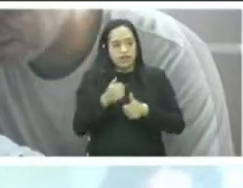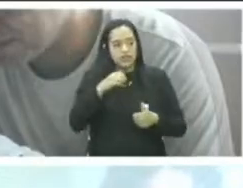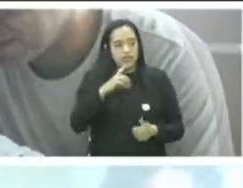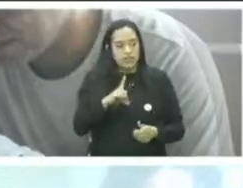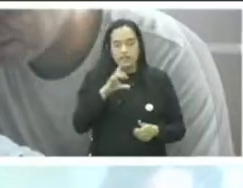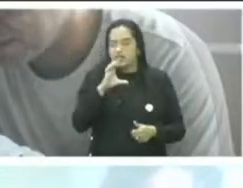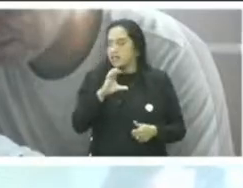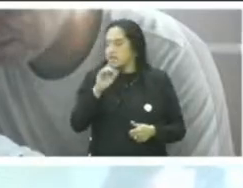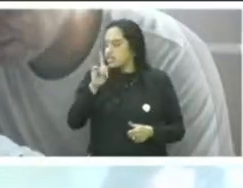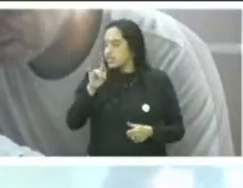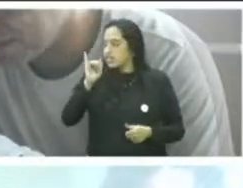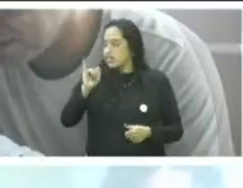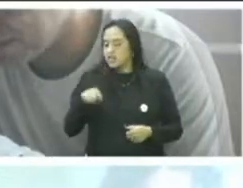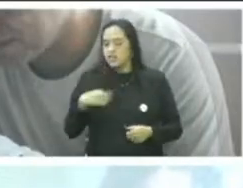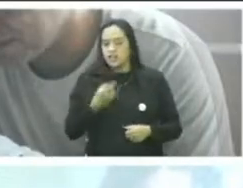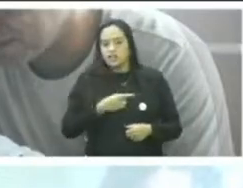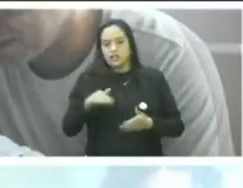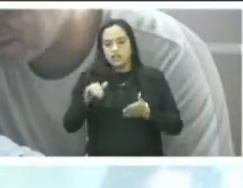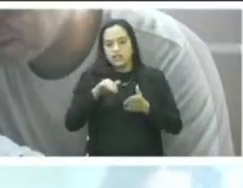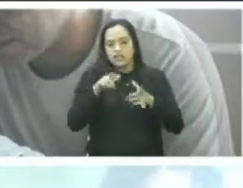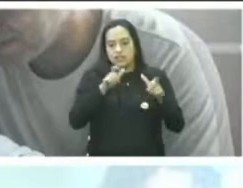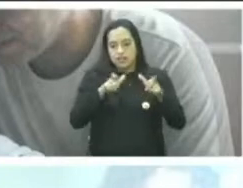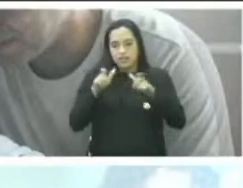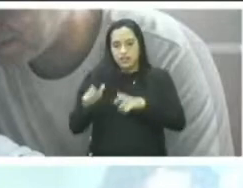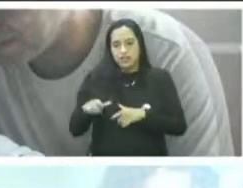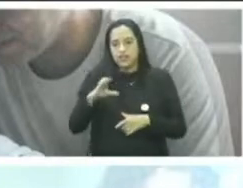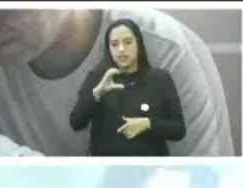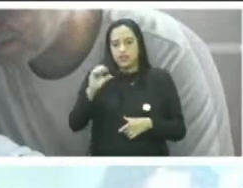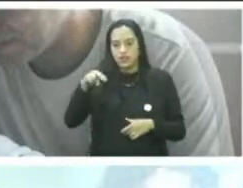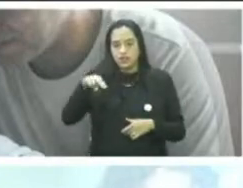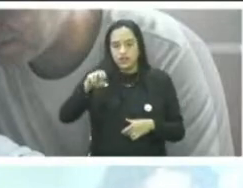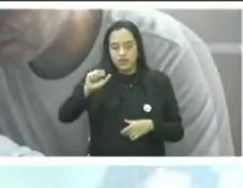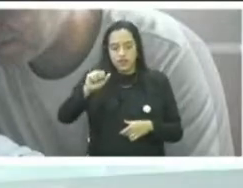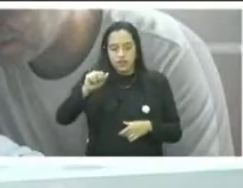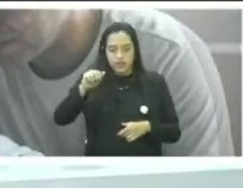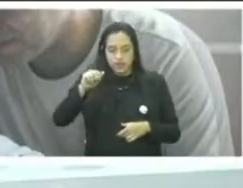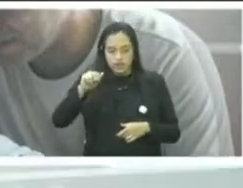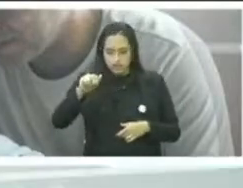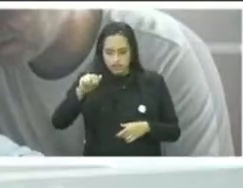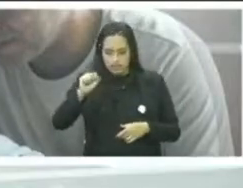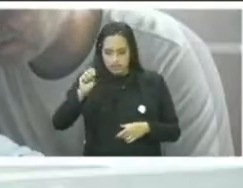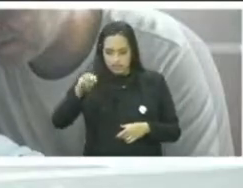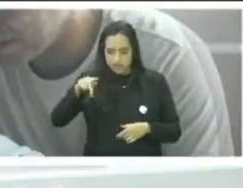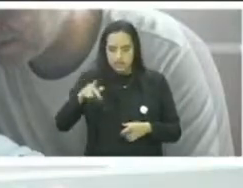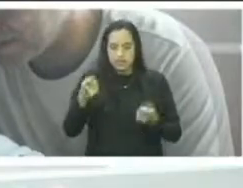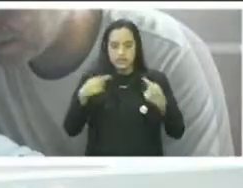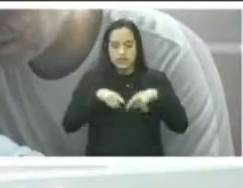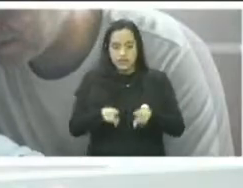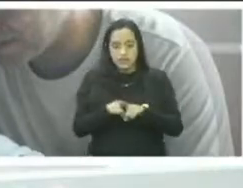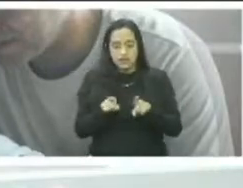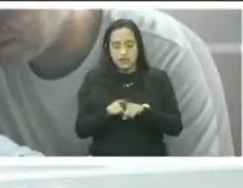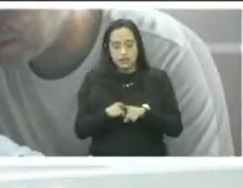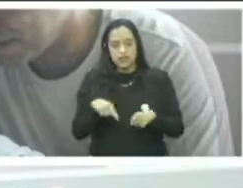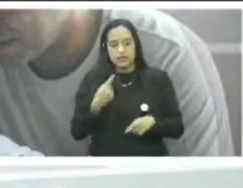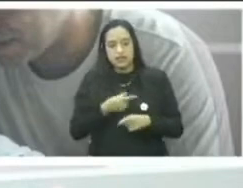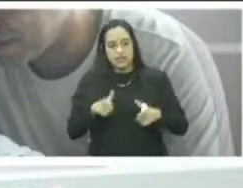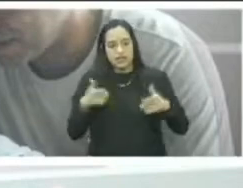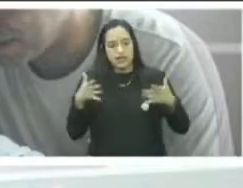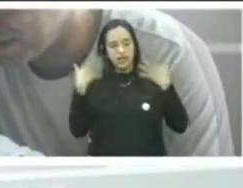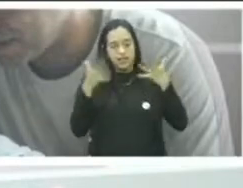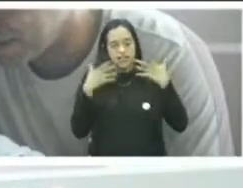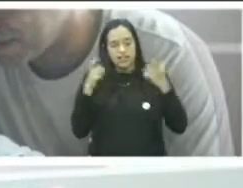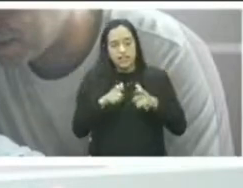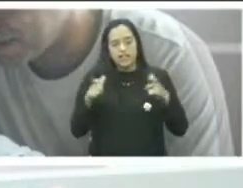SAPS. Também os parceiros, né? Para nós é uma alegria muito grande compartilhar com vocês essas notas técnicas.